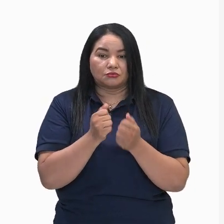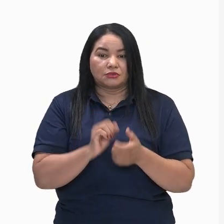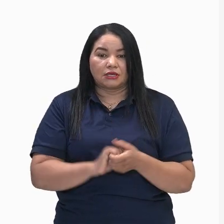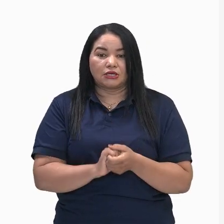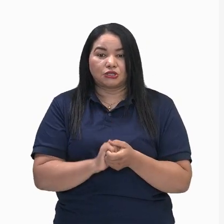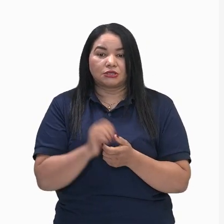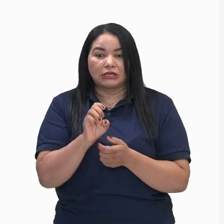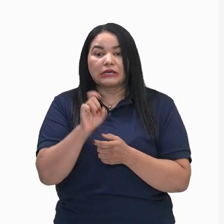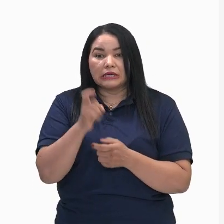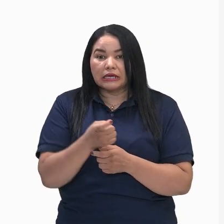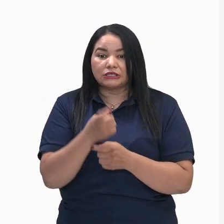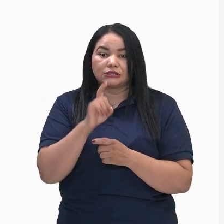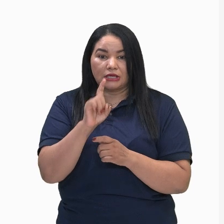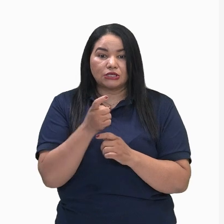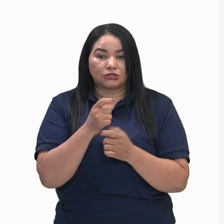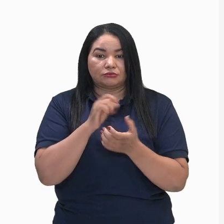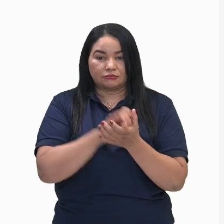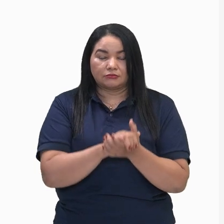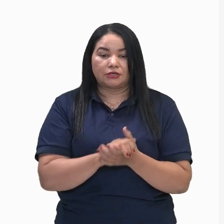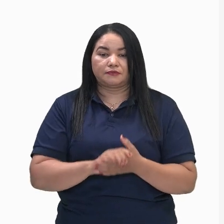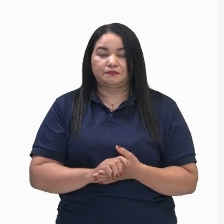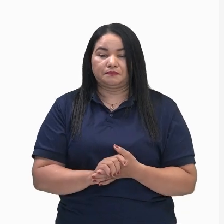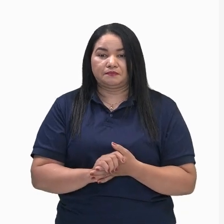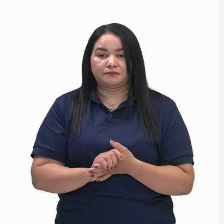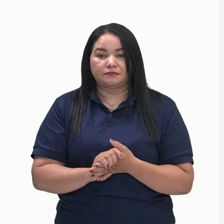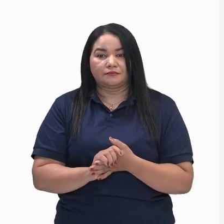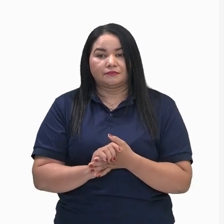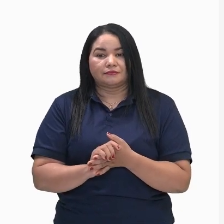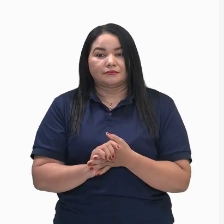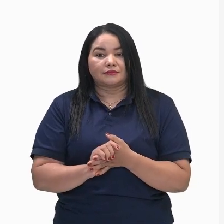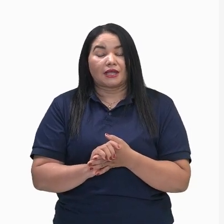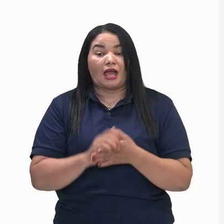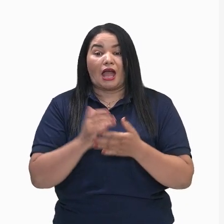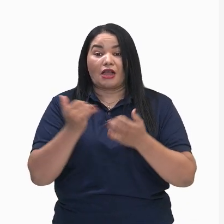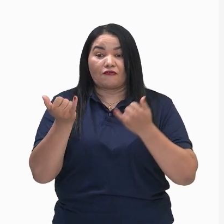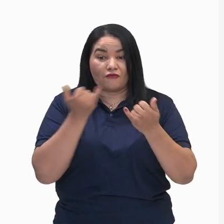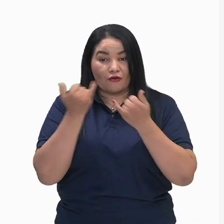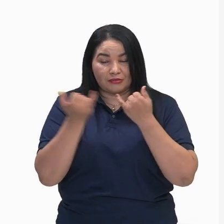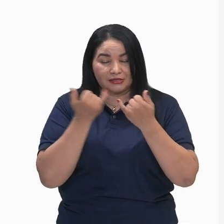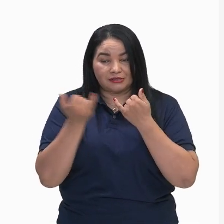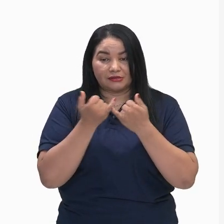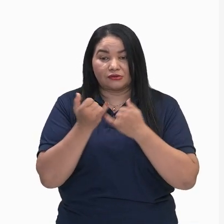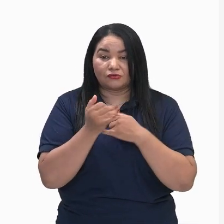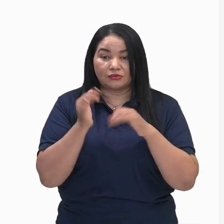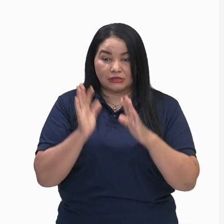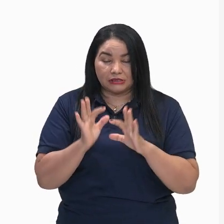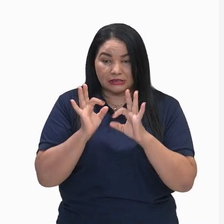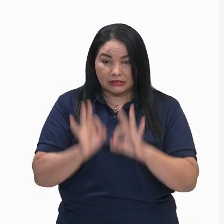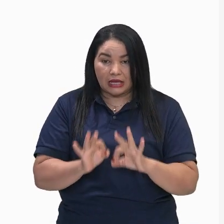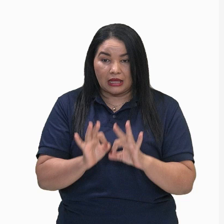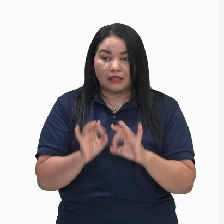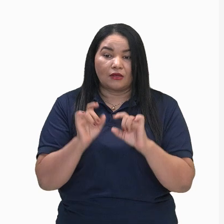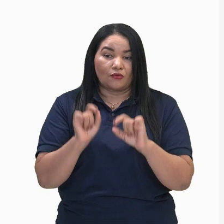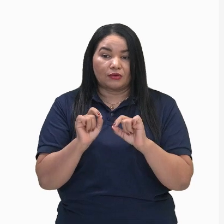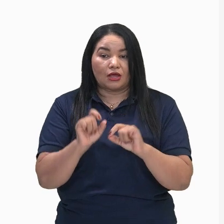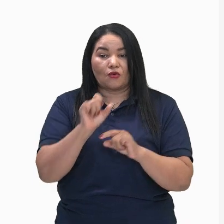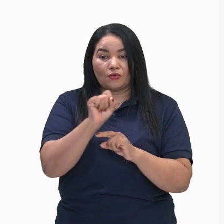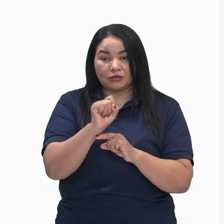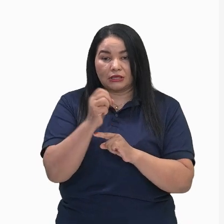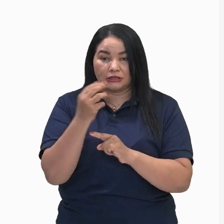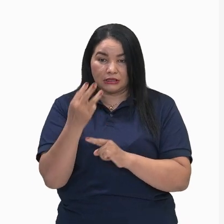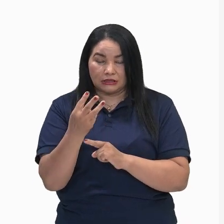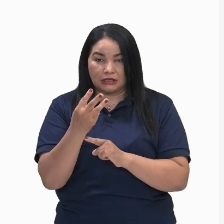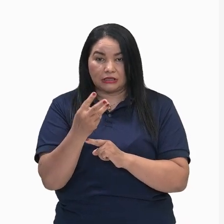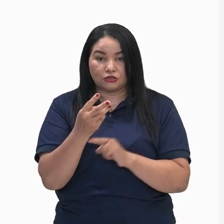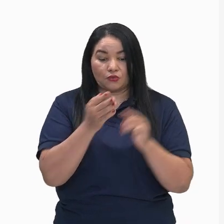Isso, o ranking de 83, né? Lá em cima é a posição, esse ranking, tá? Perdão se eu